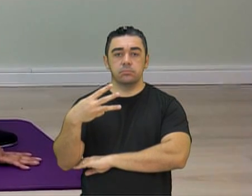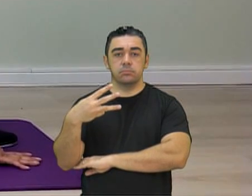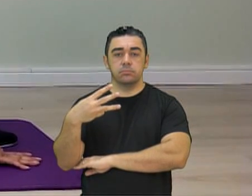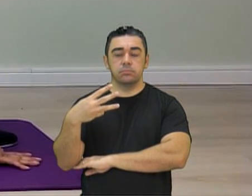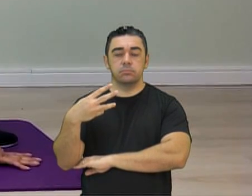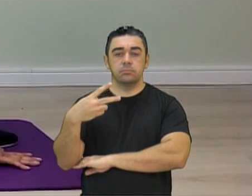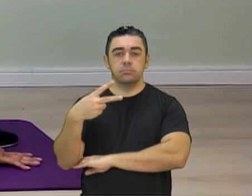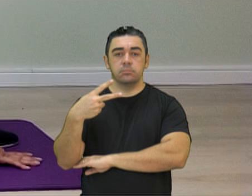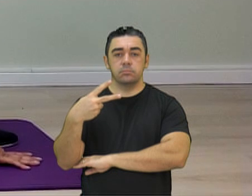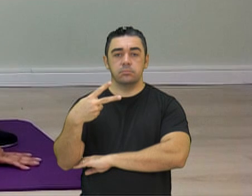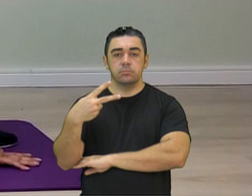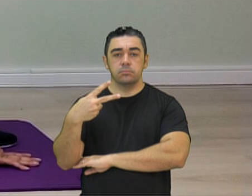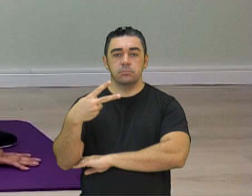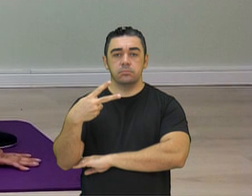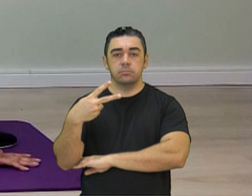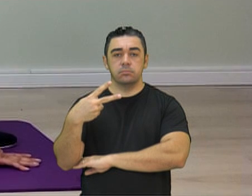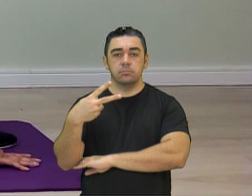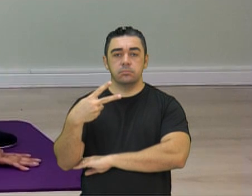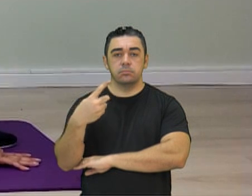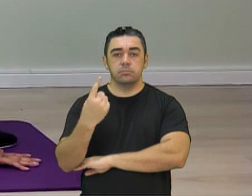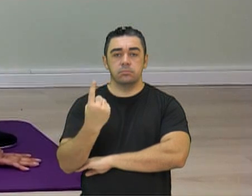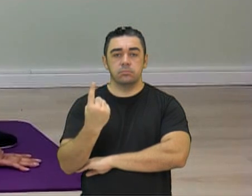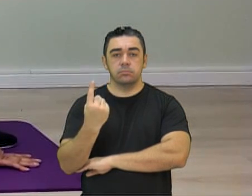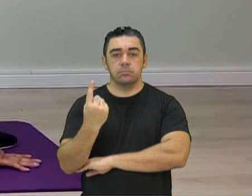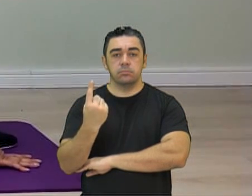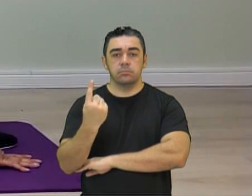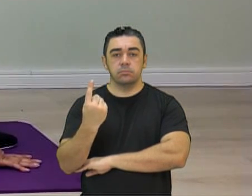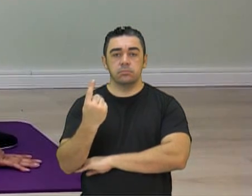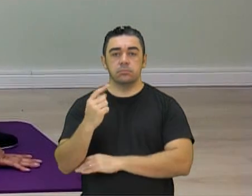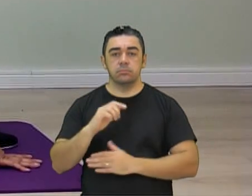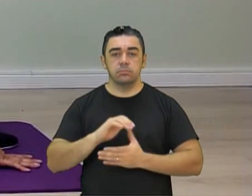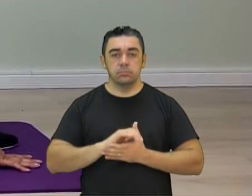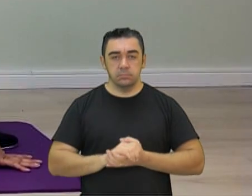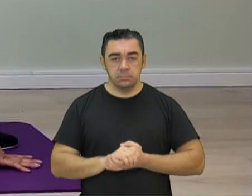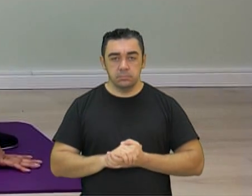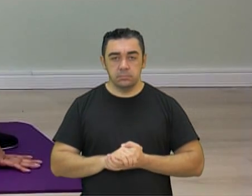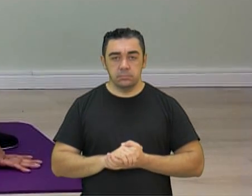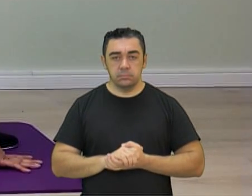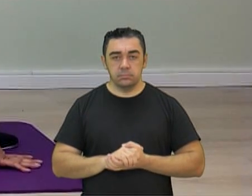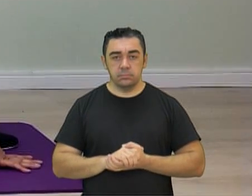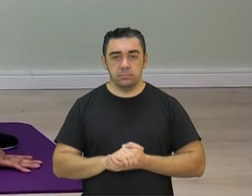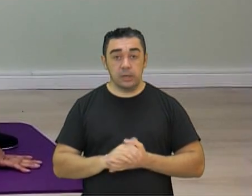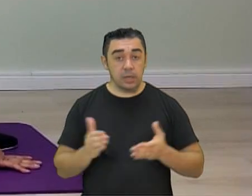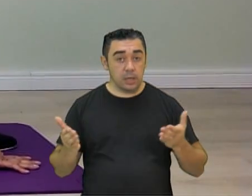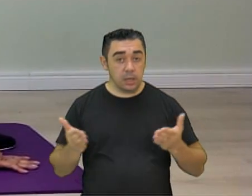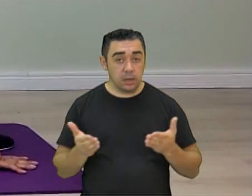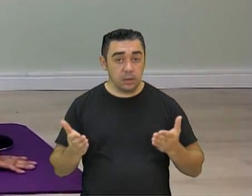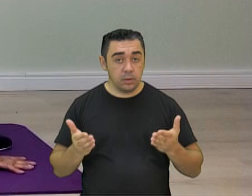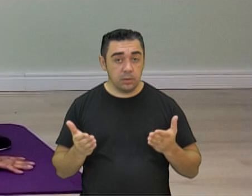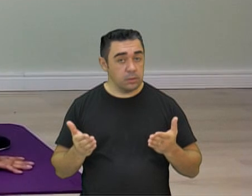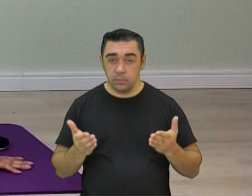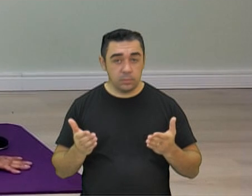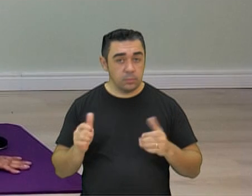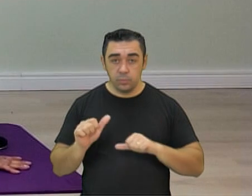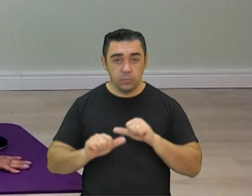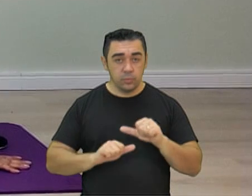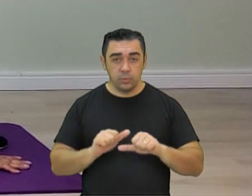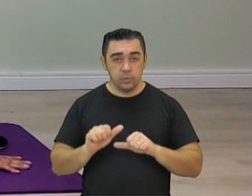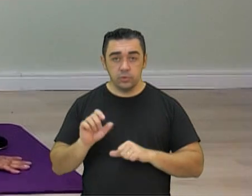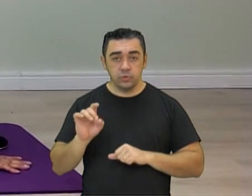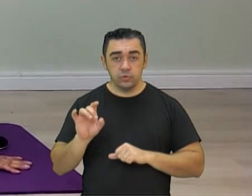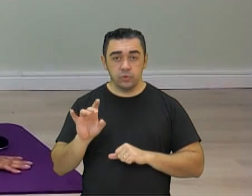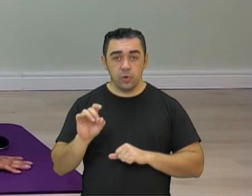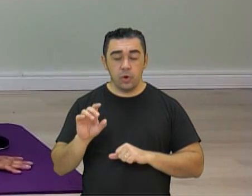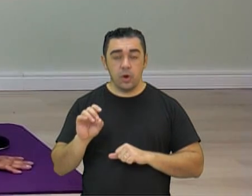3, 2, 1. Agora, você não sai da posição. A sua